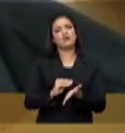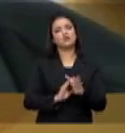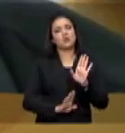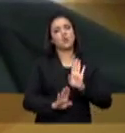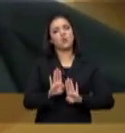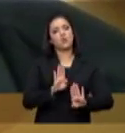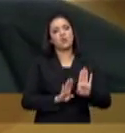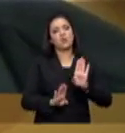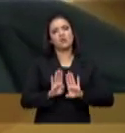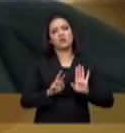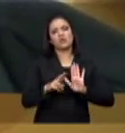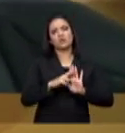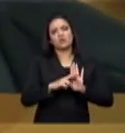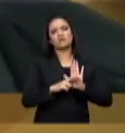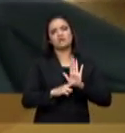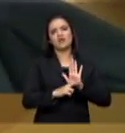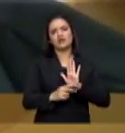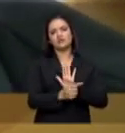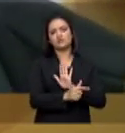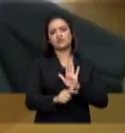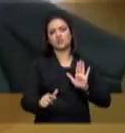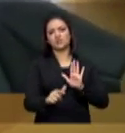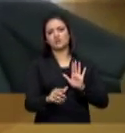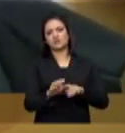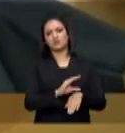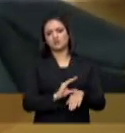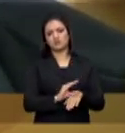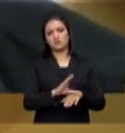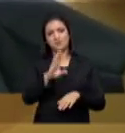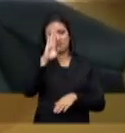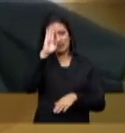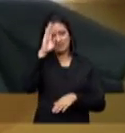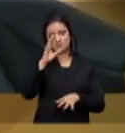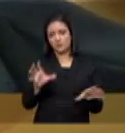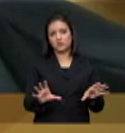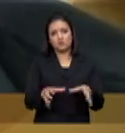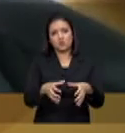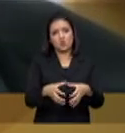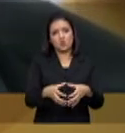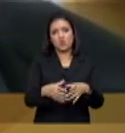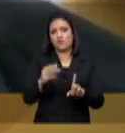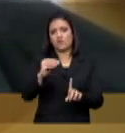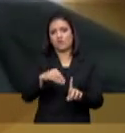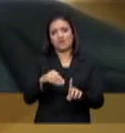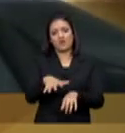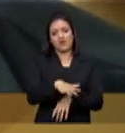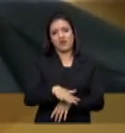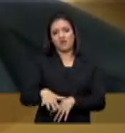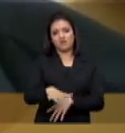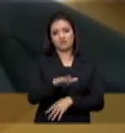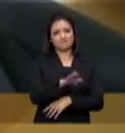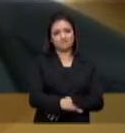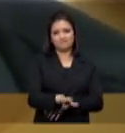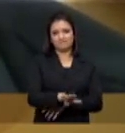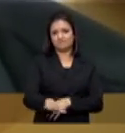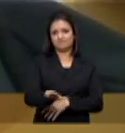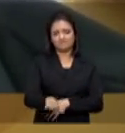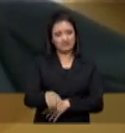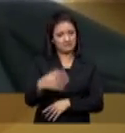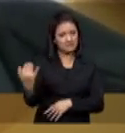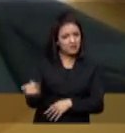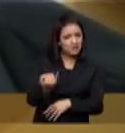regras materiais da Constituição e, em especial, com o grupo vulnerável estratégico, prioritário